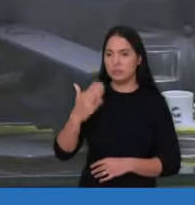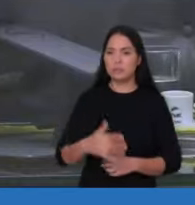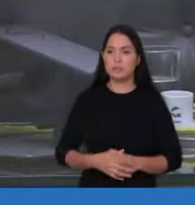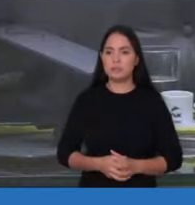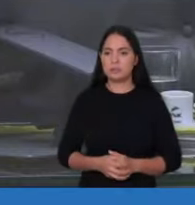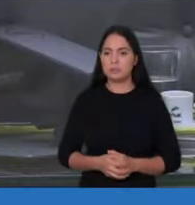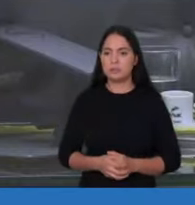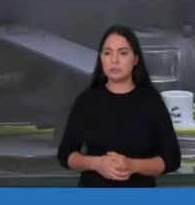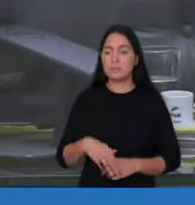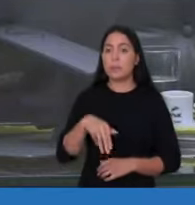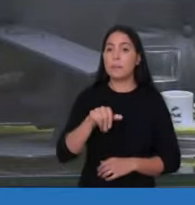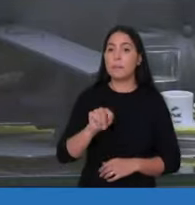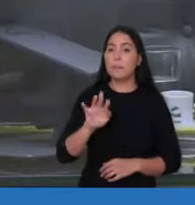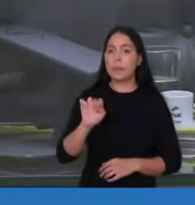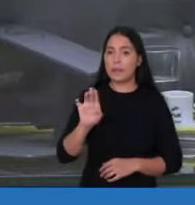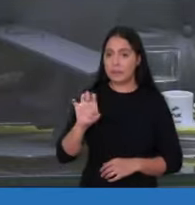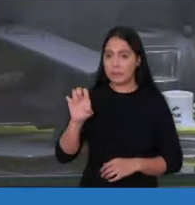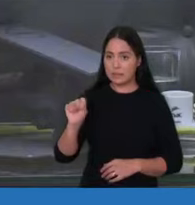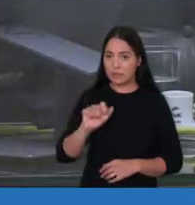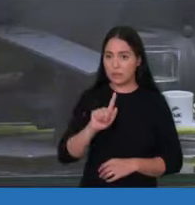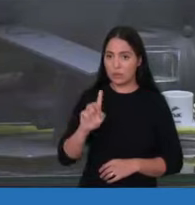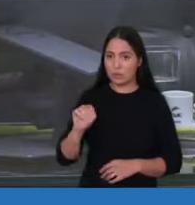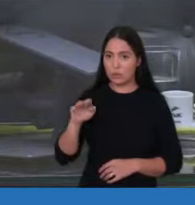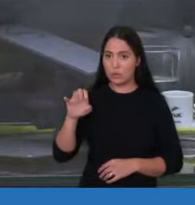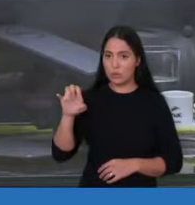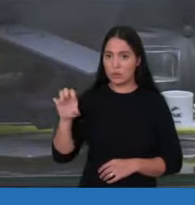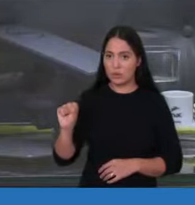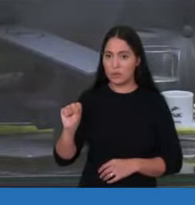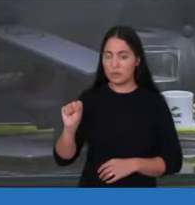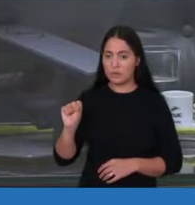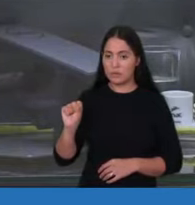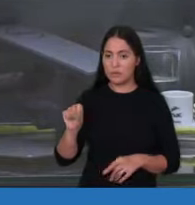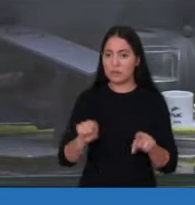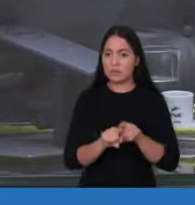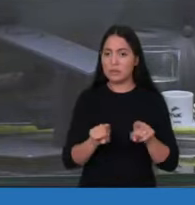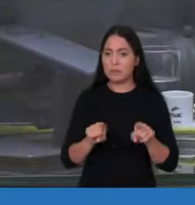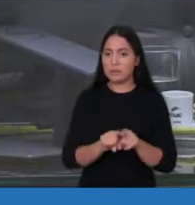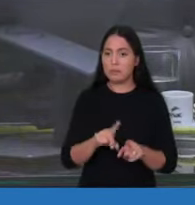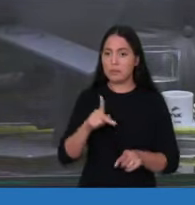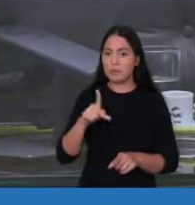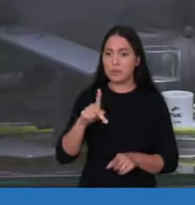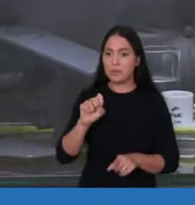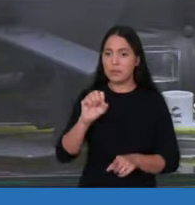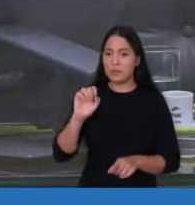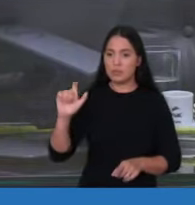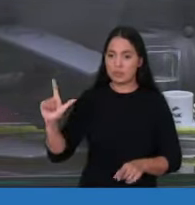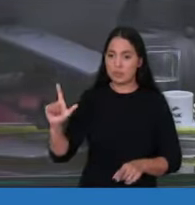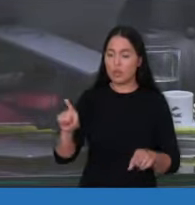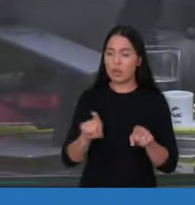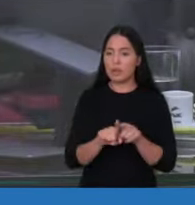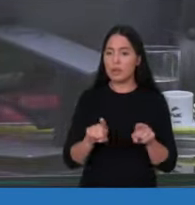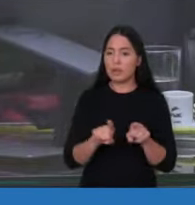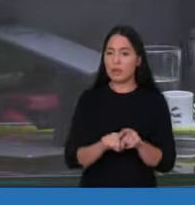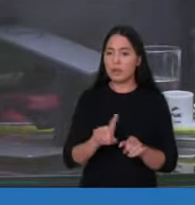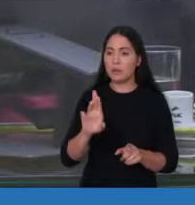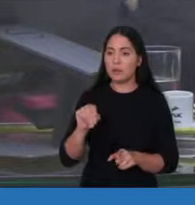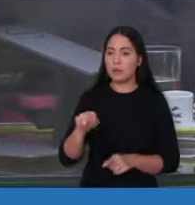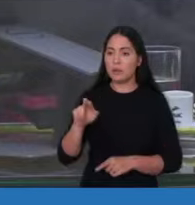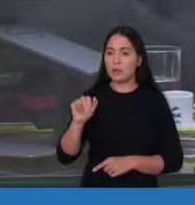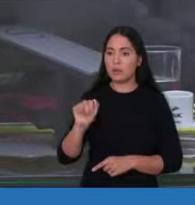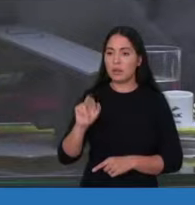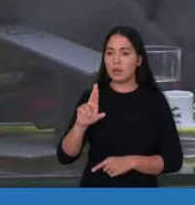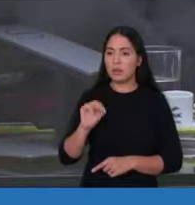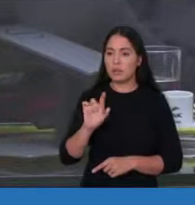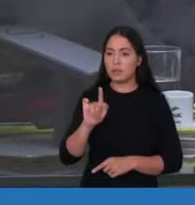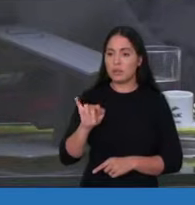Matheus Gomes, deputado estadual. Muito obrigada pelo pessoal. Bruna Rodrigues, deputado estadual. Cadê Bruna?